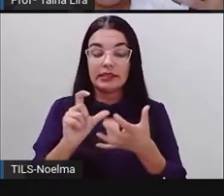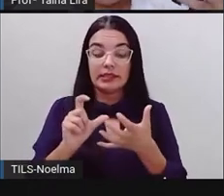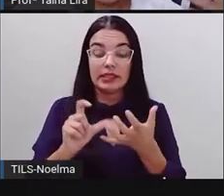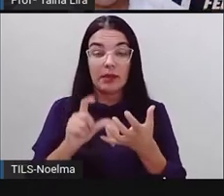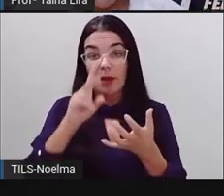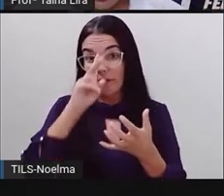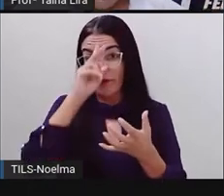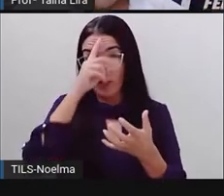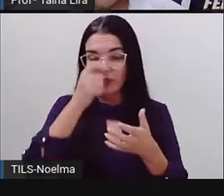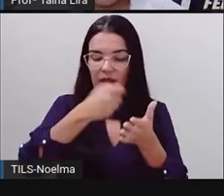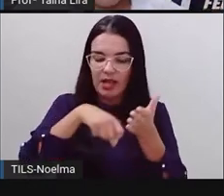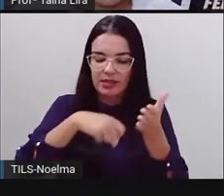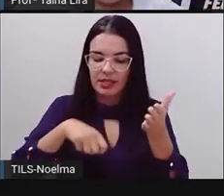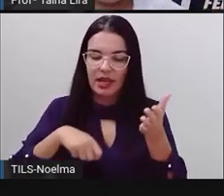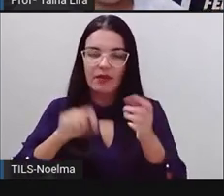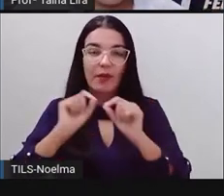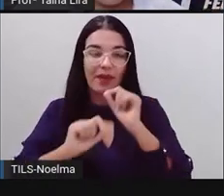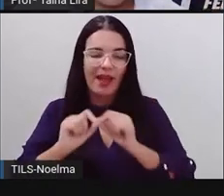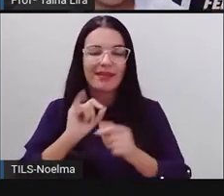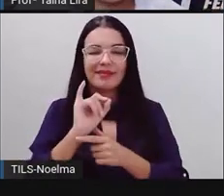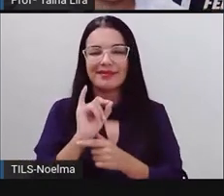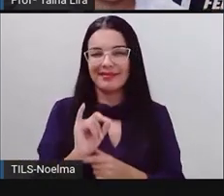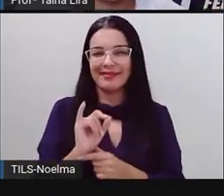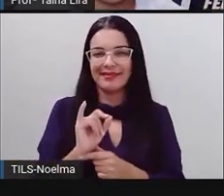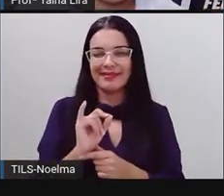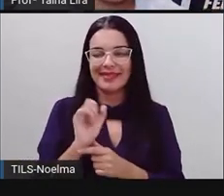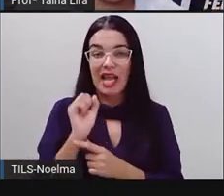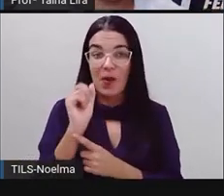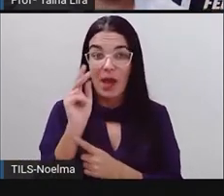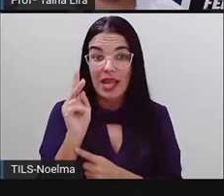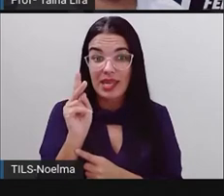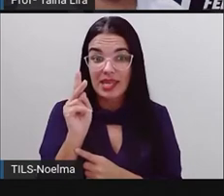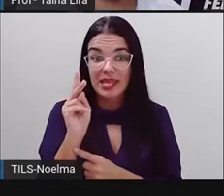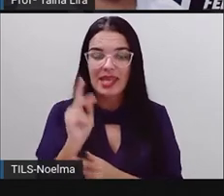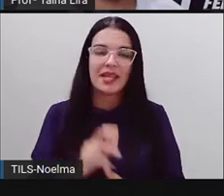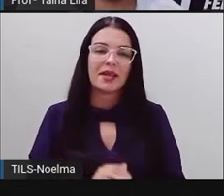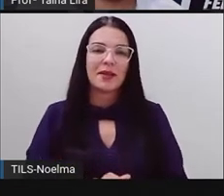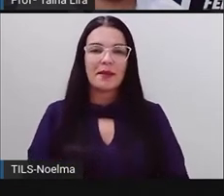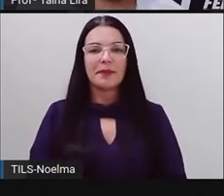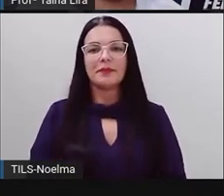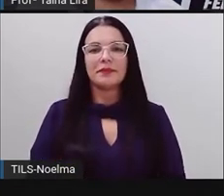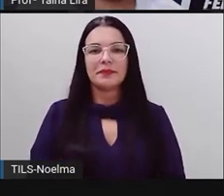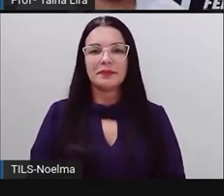uma sílaba forte eu escrevi com a letra e tá certo